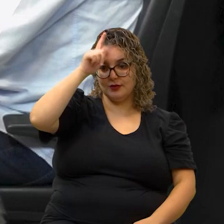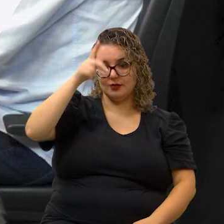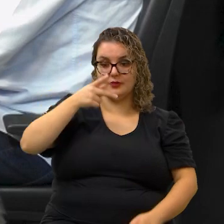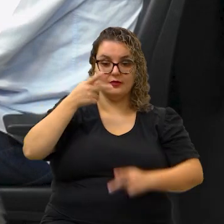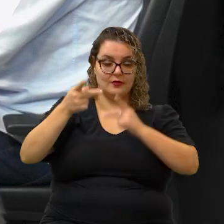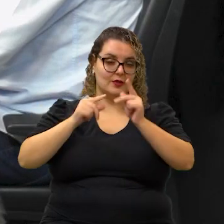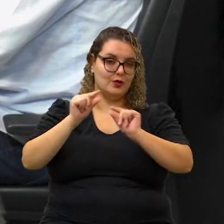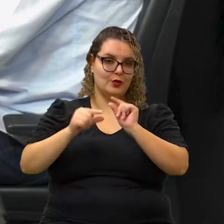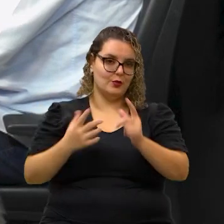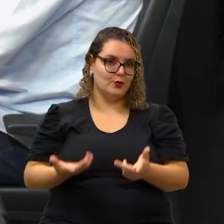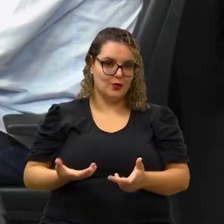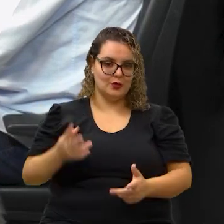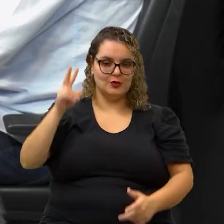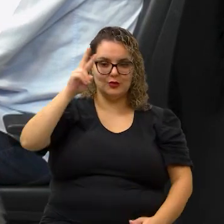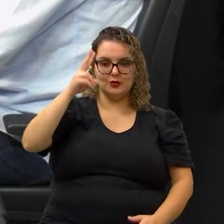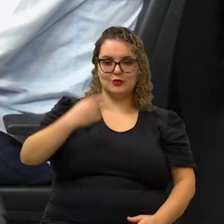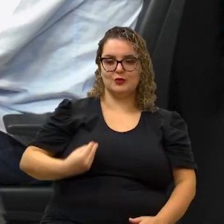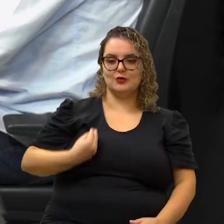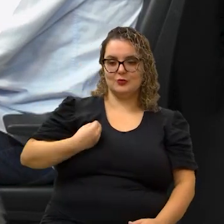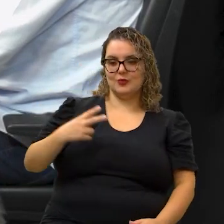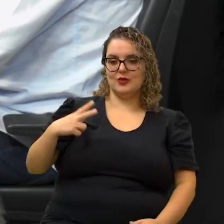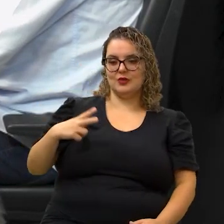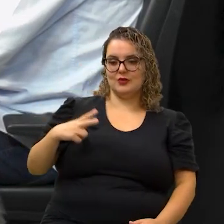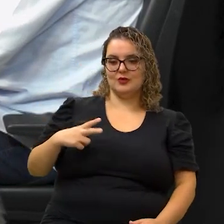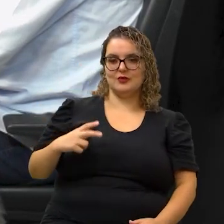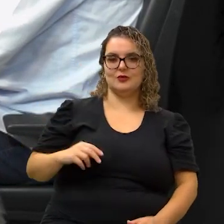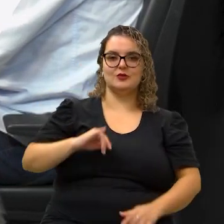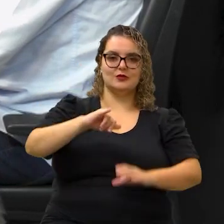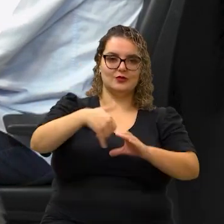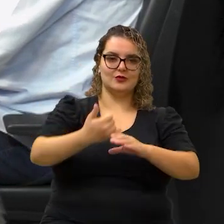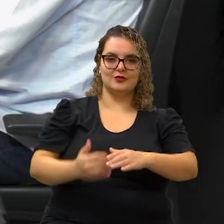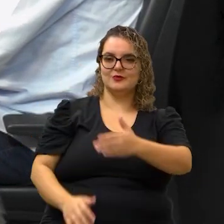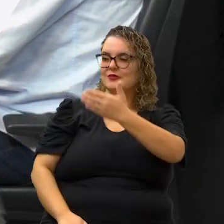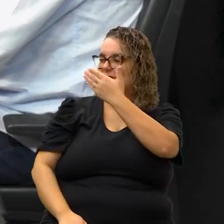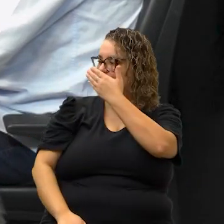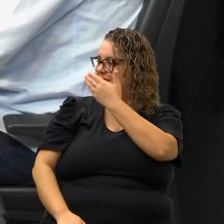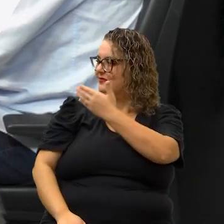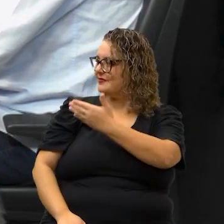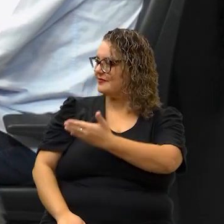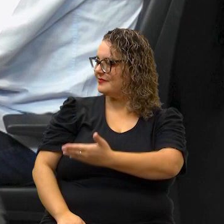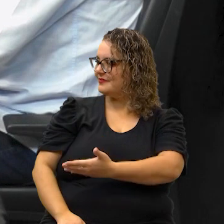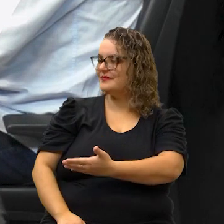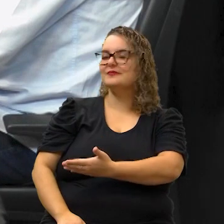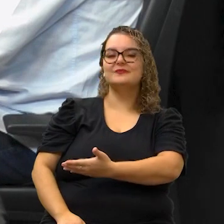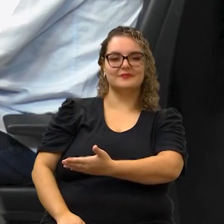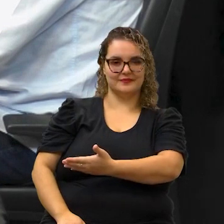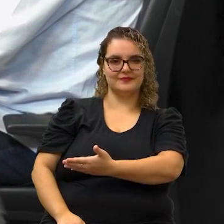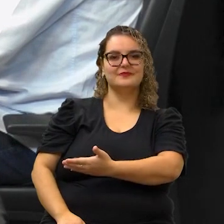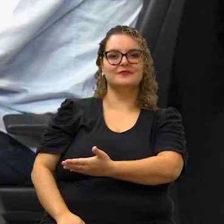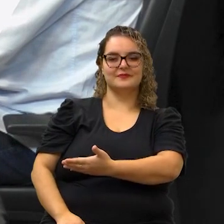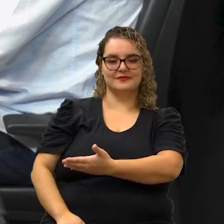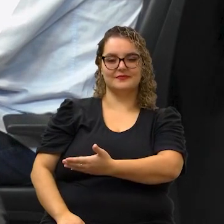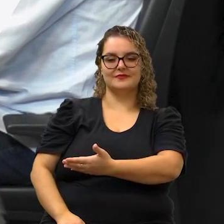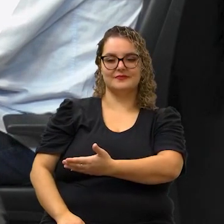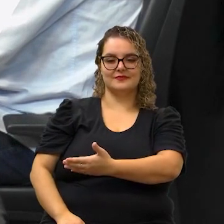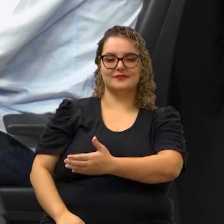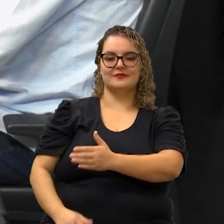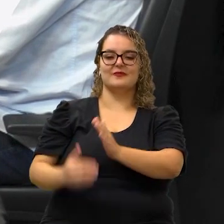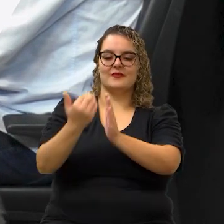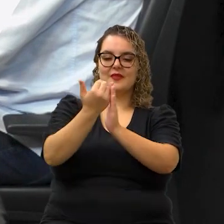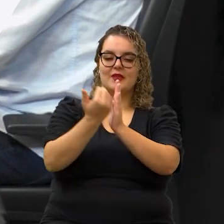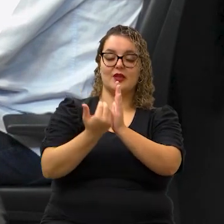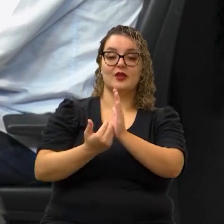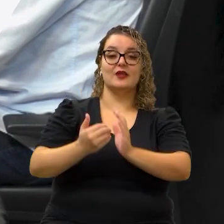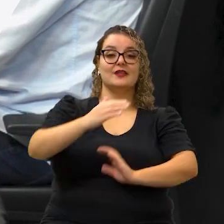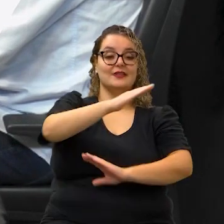do vereador Gustavo Peta, que contou um pouquinho sobre a sua história de vida, lá no youtube.com/TV Câmara Campinas.